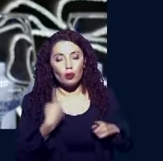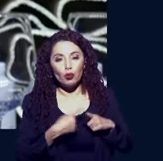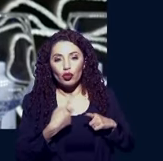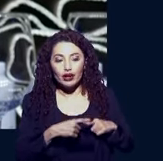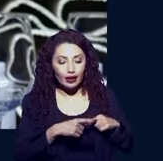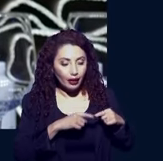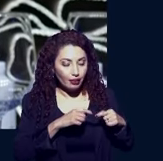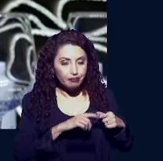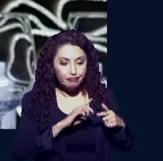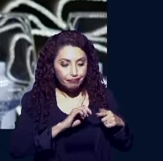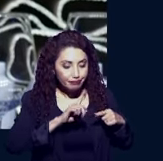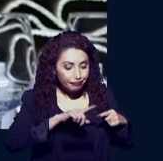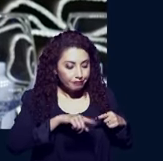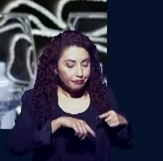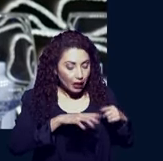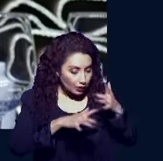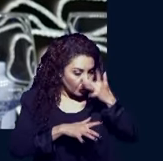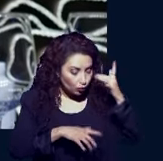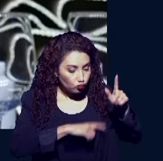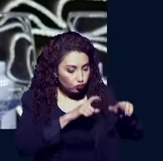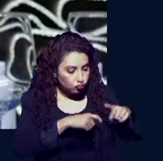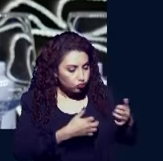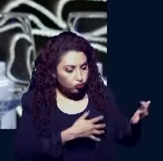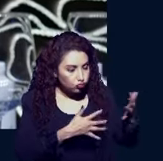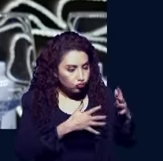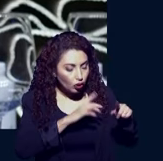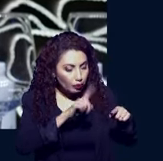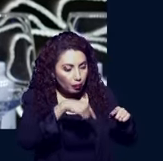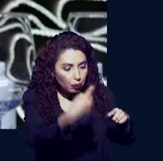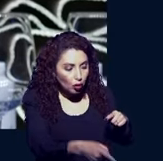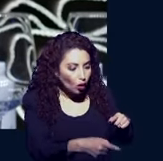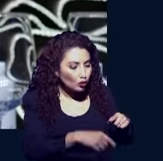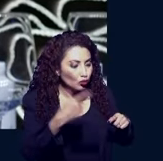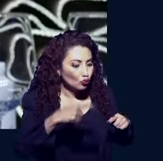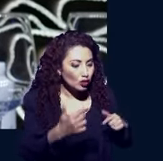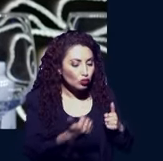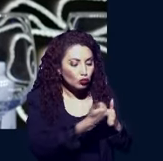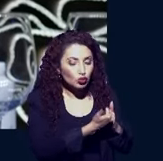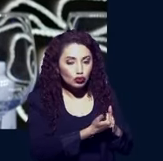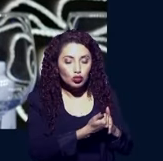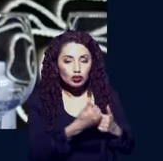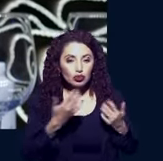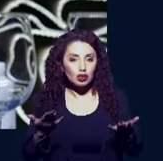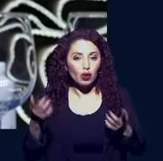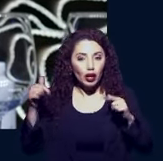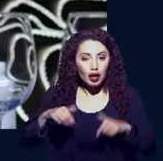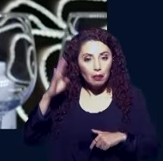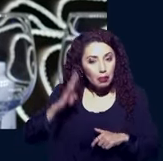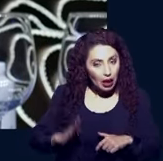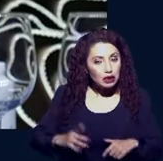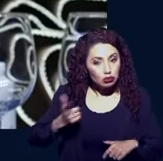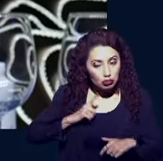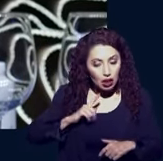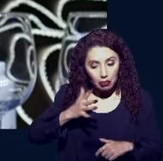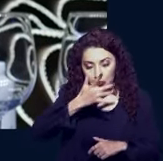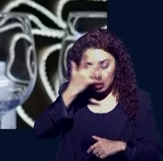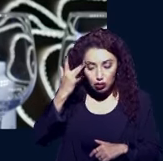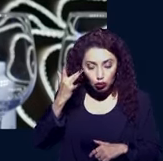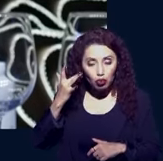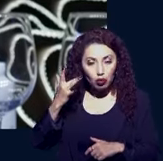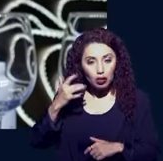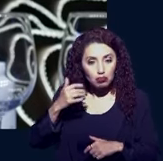seguinte para assumir e aqui no Brasil não a idade média é mais baixa axa você recicla e você tem eh uma